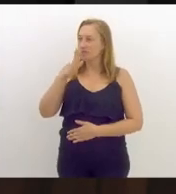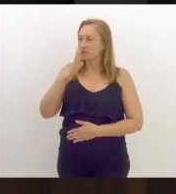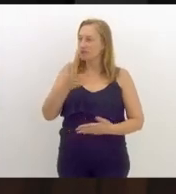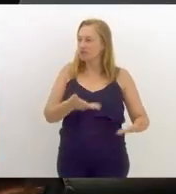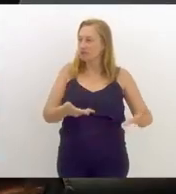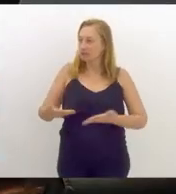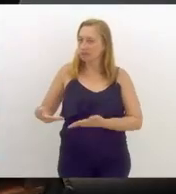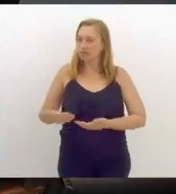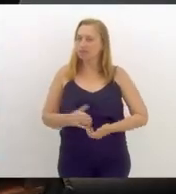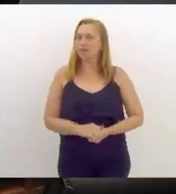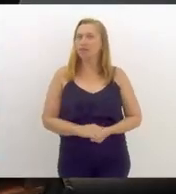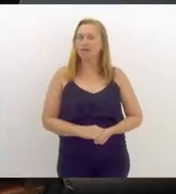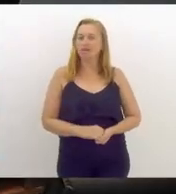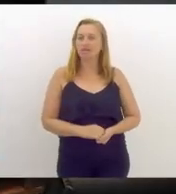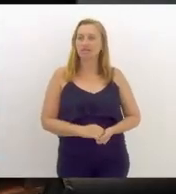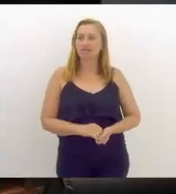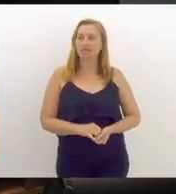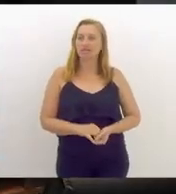favor